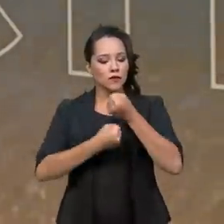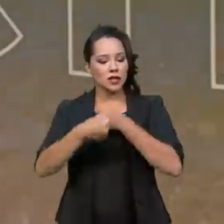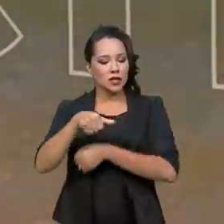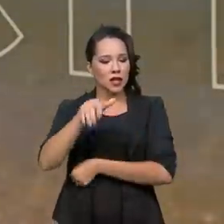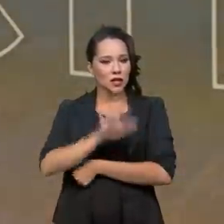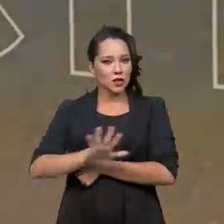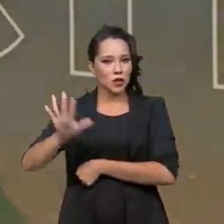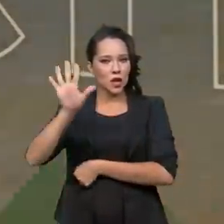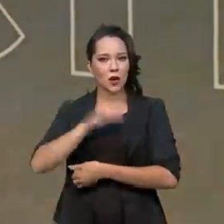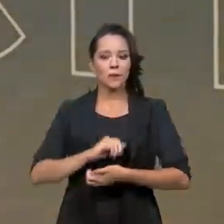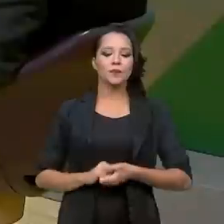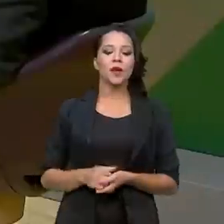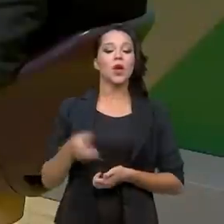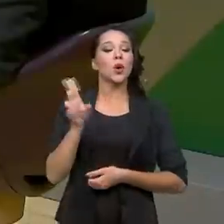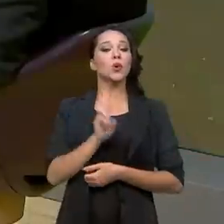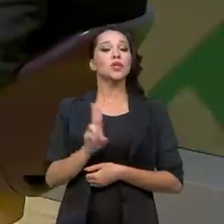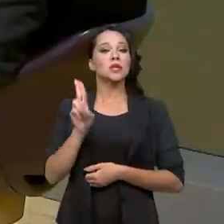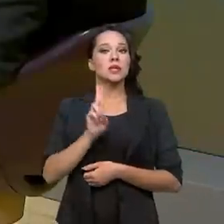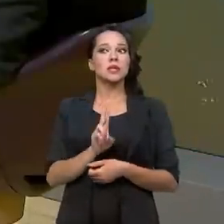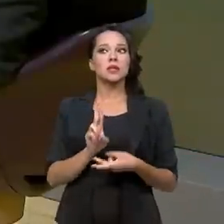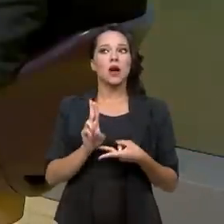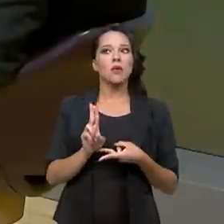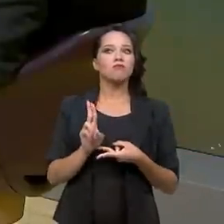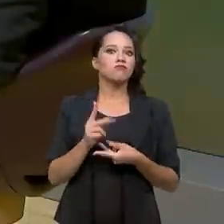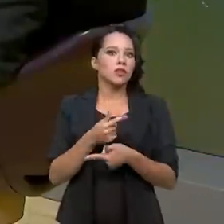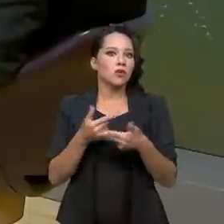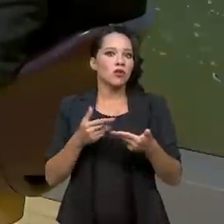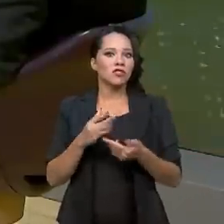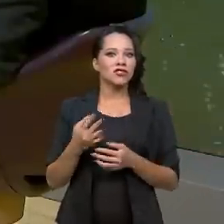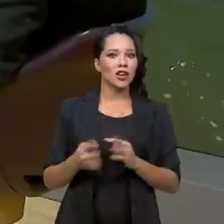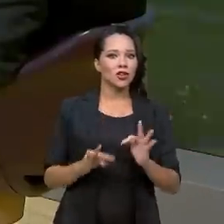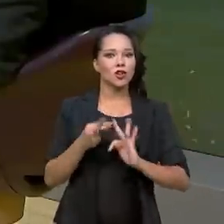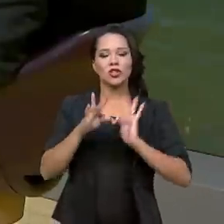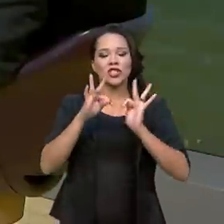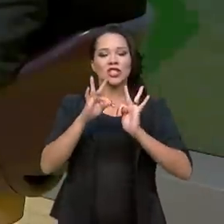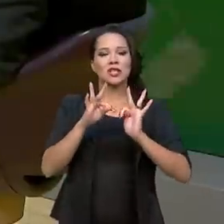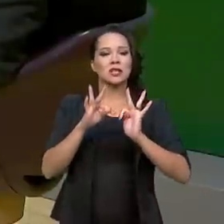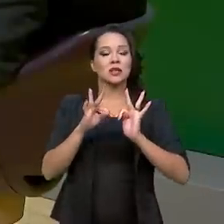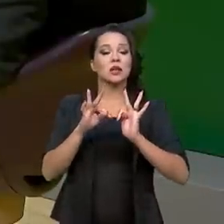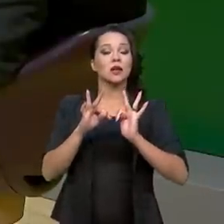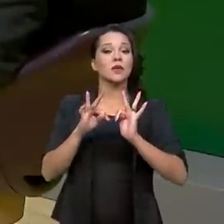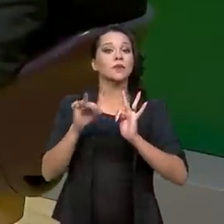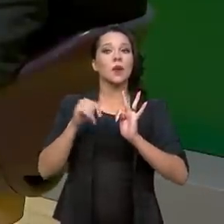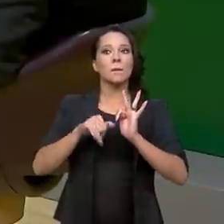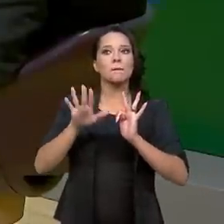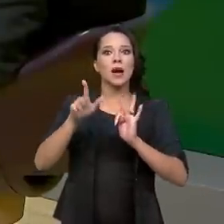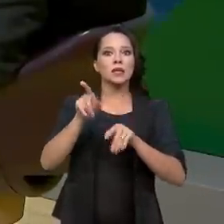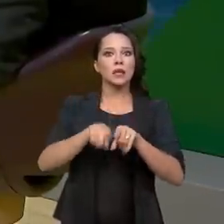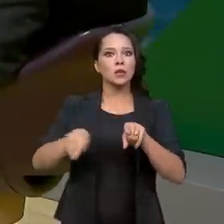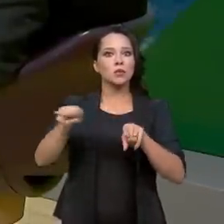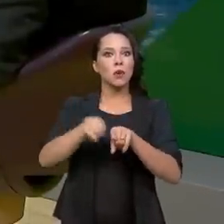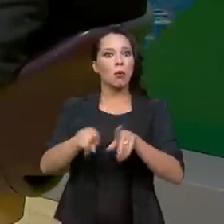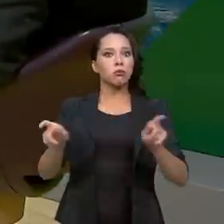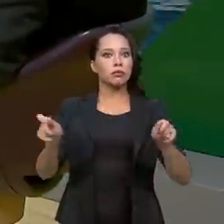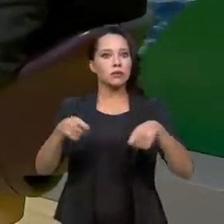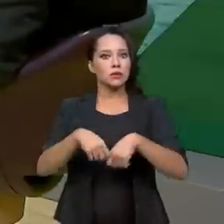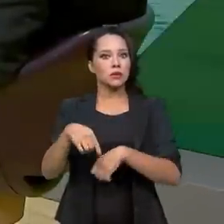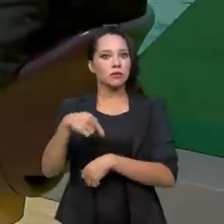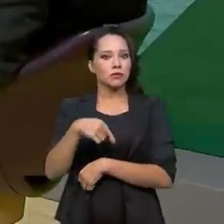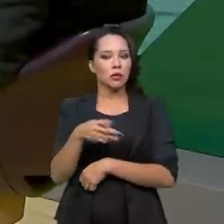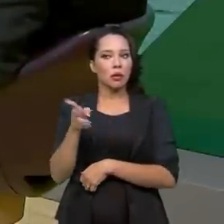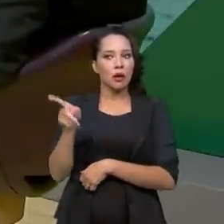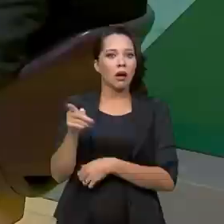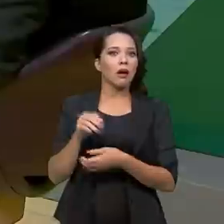Nacional, utilização dos recursos tecnológicos, tecnológicos mais atuais possíveis, no nosso caso,